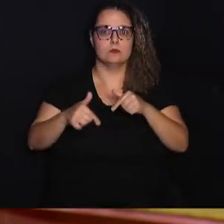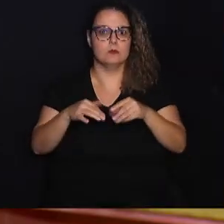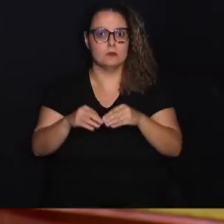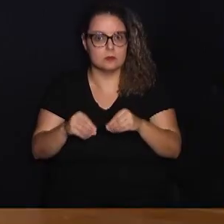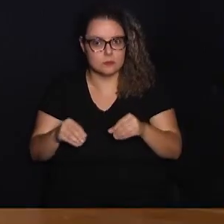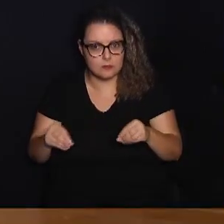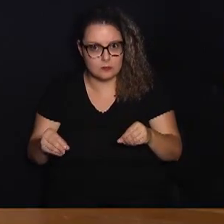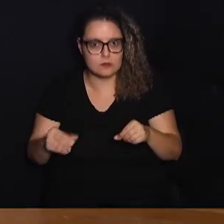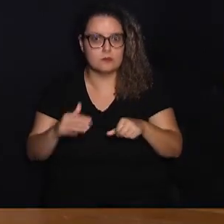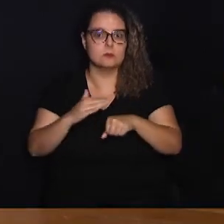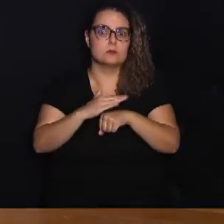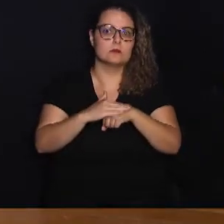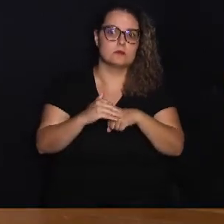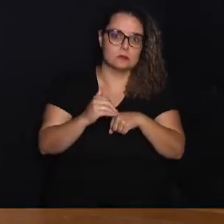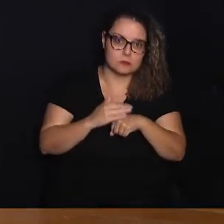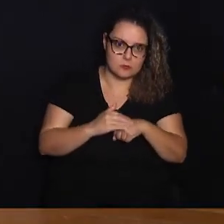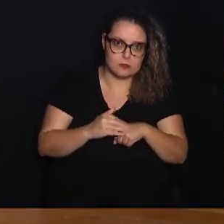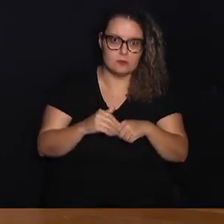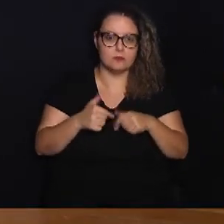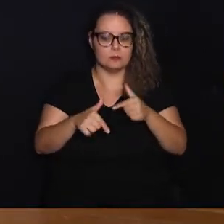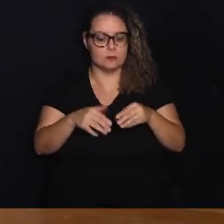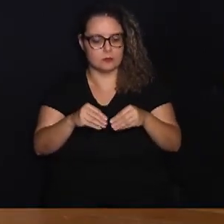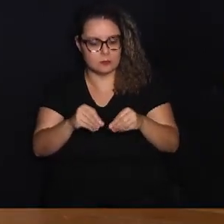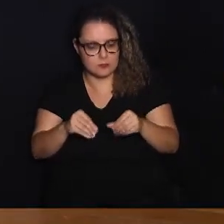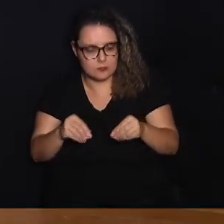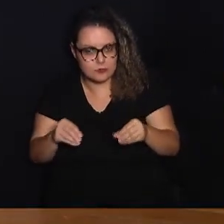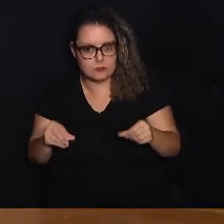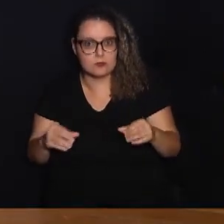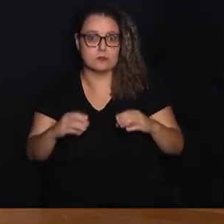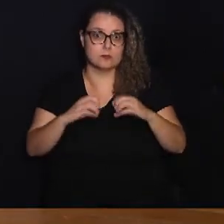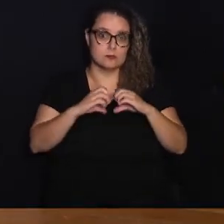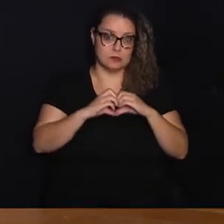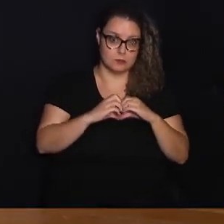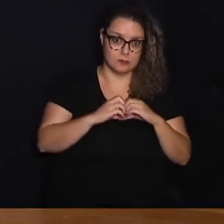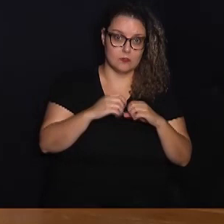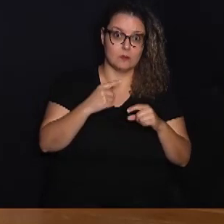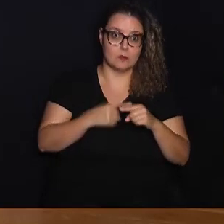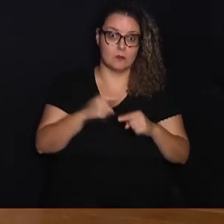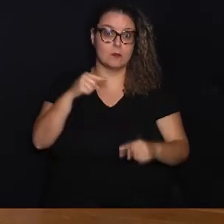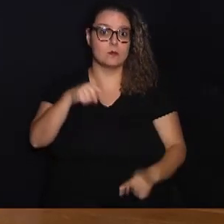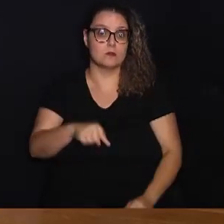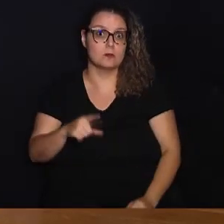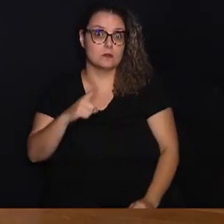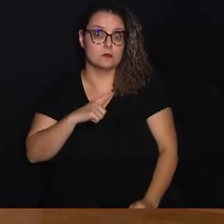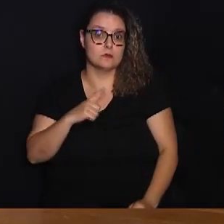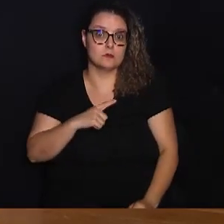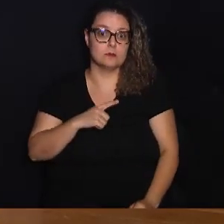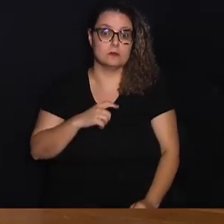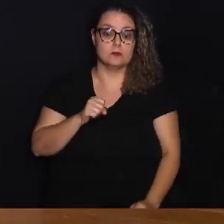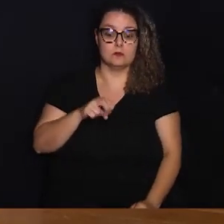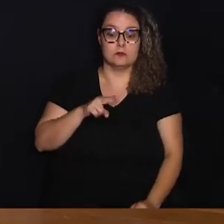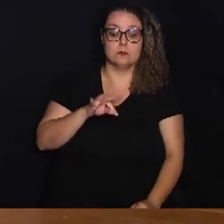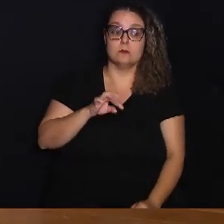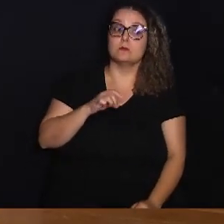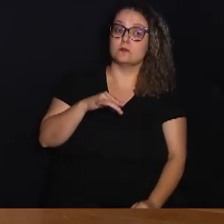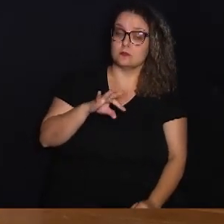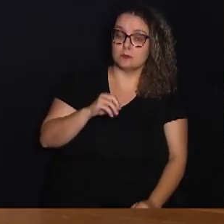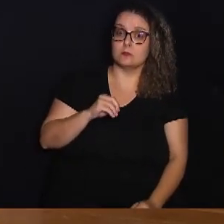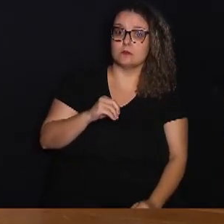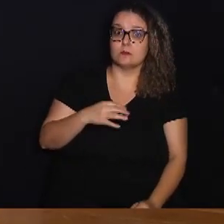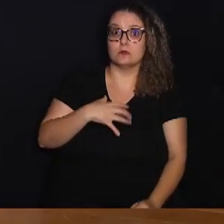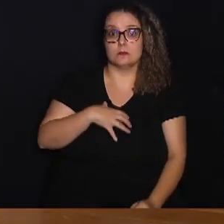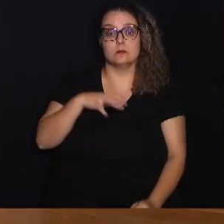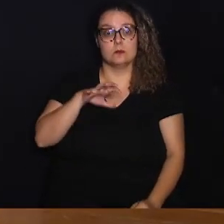terra com carinho, é um trabalho na terra com amor, porque dali vai sair o nosso sustento. Então, é uma